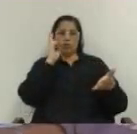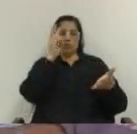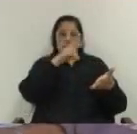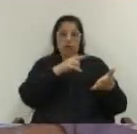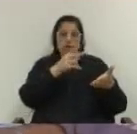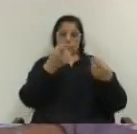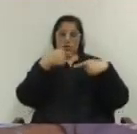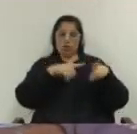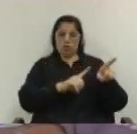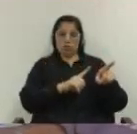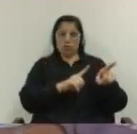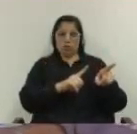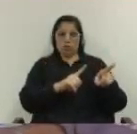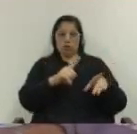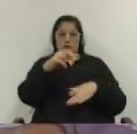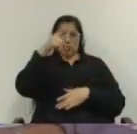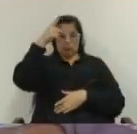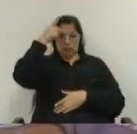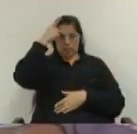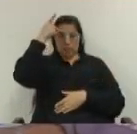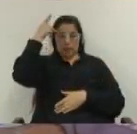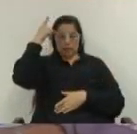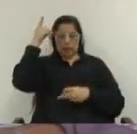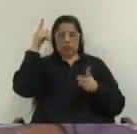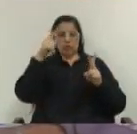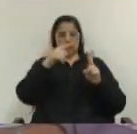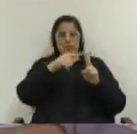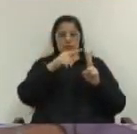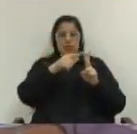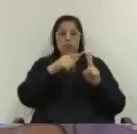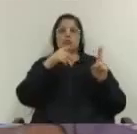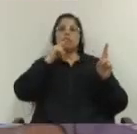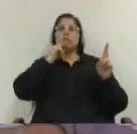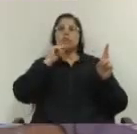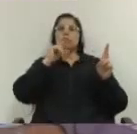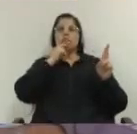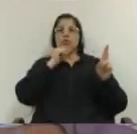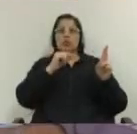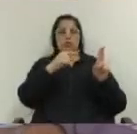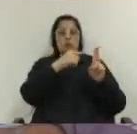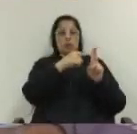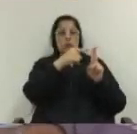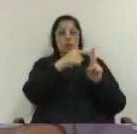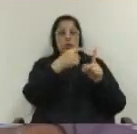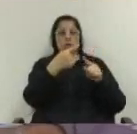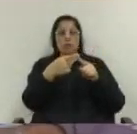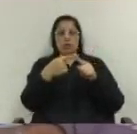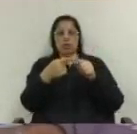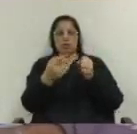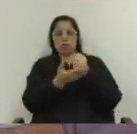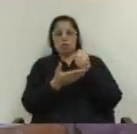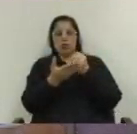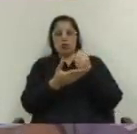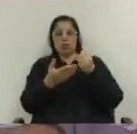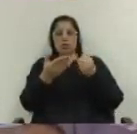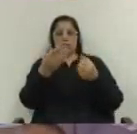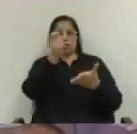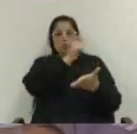Paulo Junqueira Radiche, e do vereador Raul Nilsen Filho, com base nos fatos abaixo